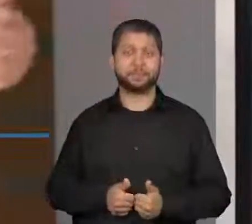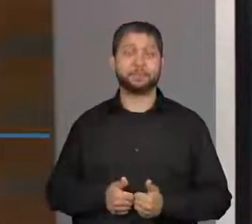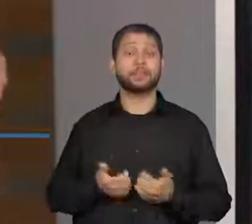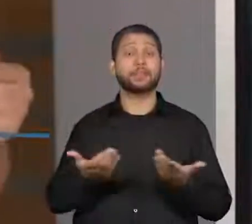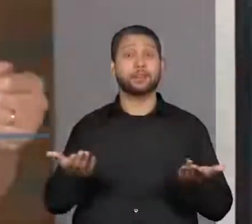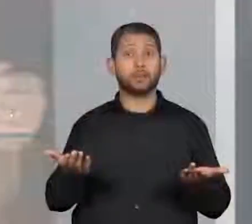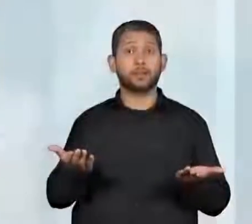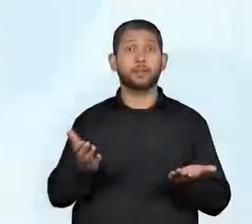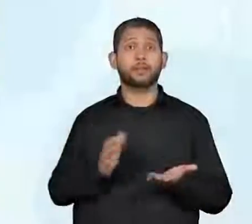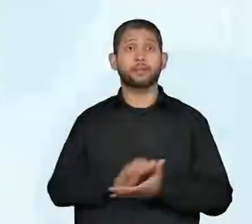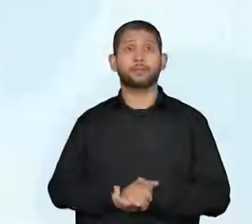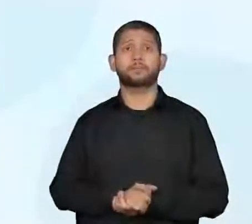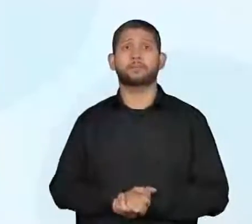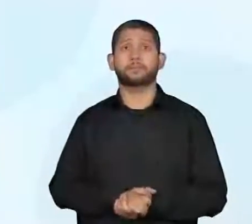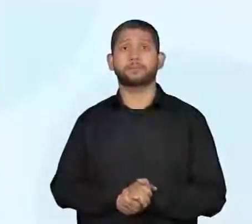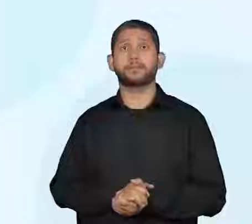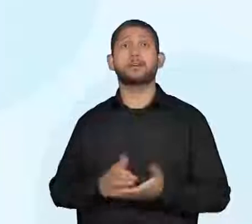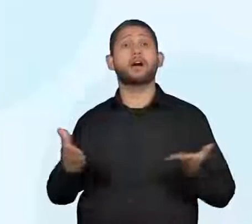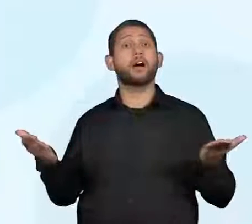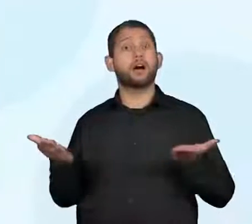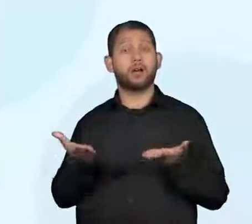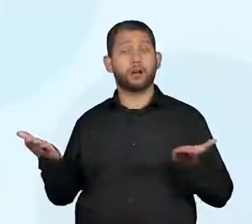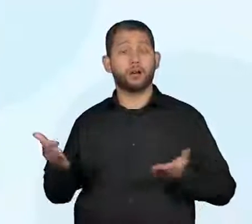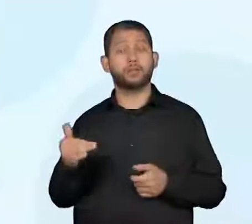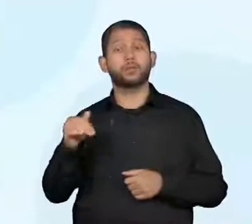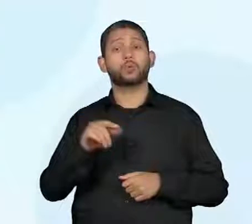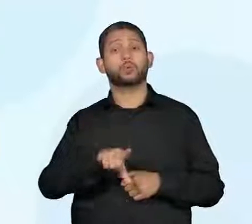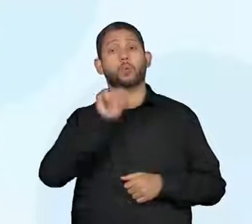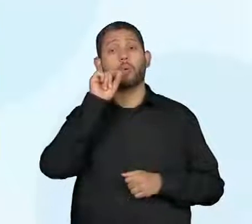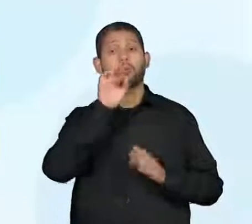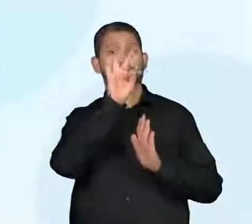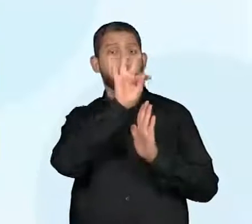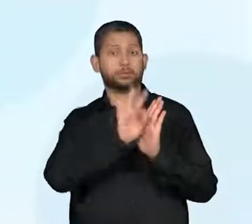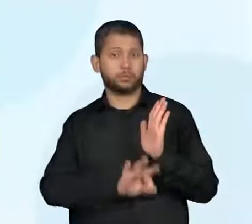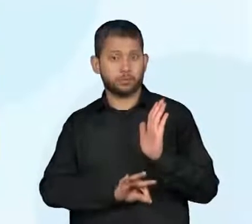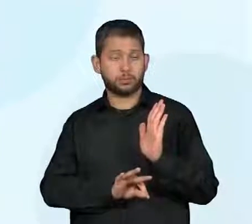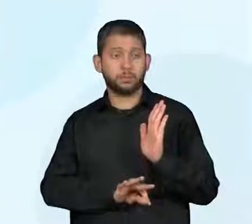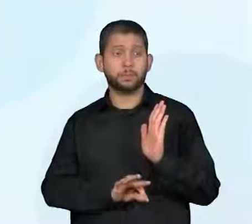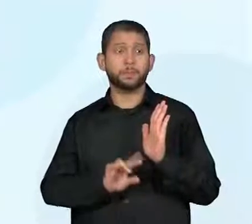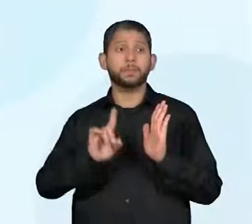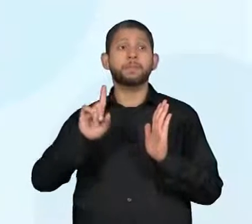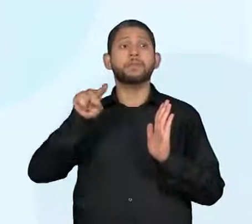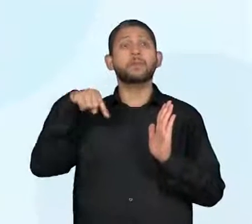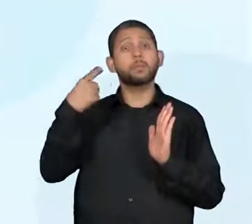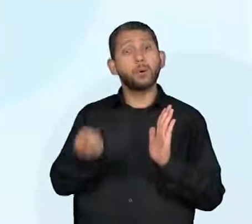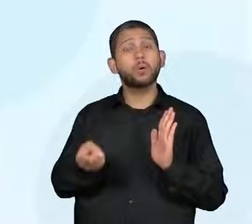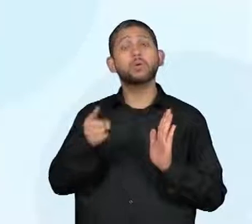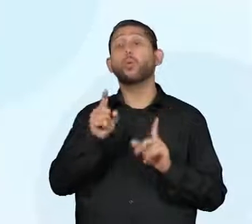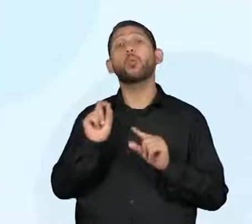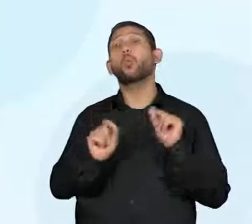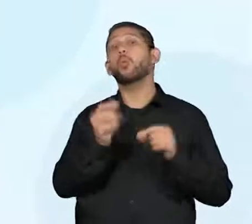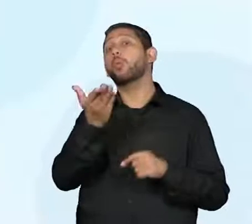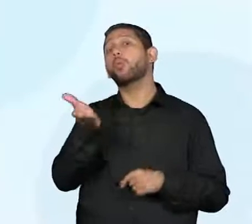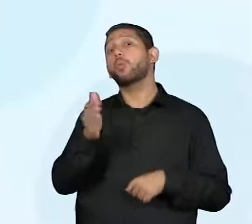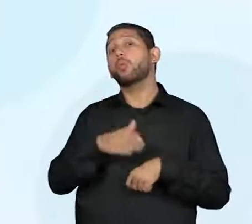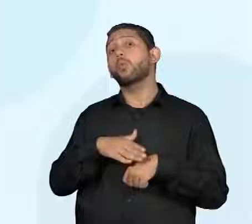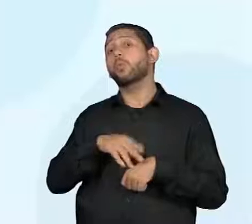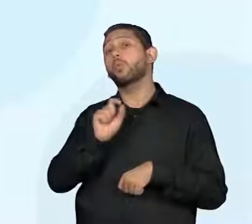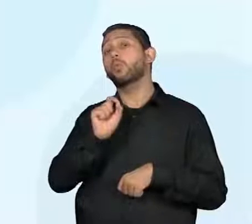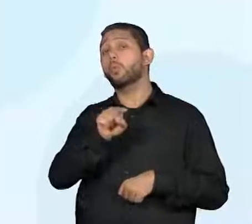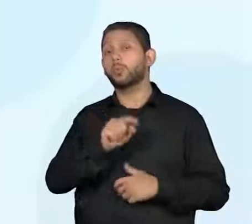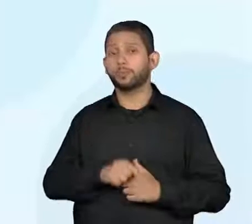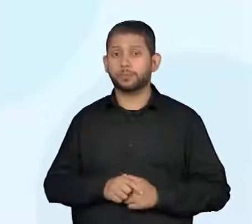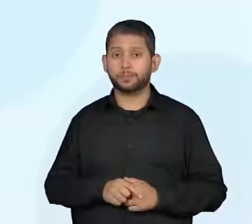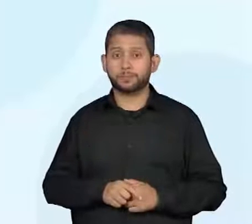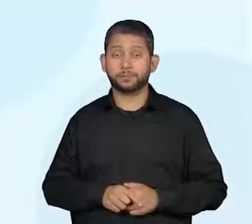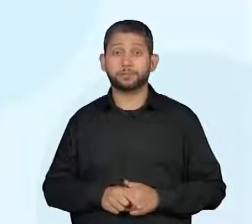seus estudantes, não é? Então, você vai selecionar um texto e aí depois vocês vão fazer o quê, professor?